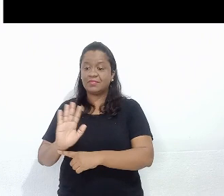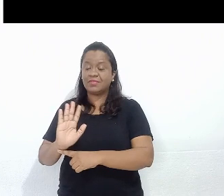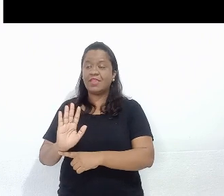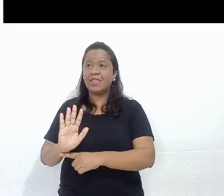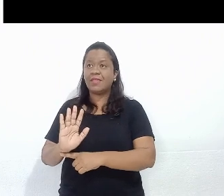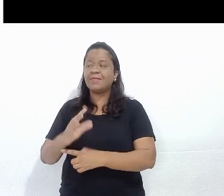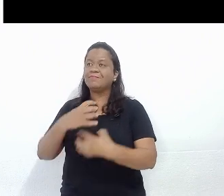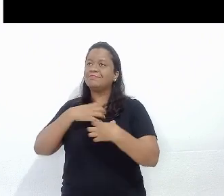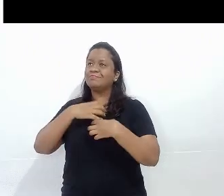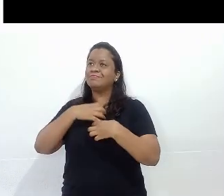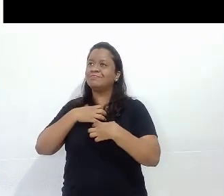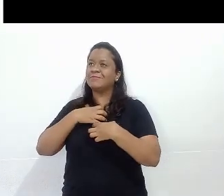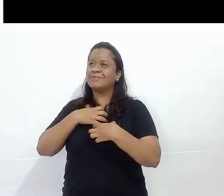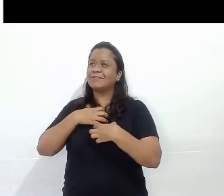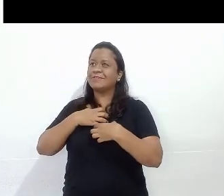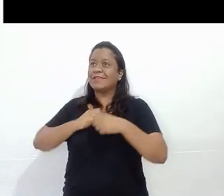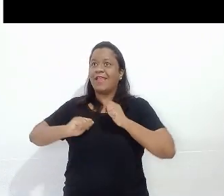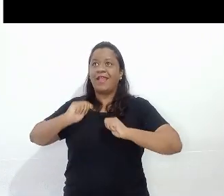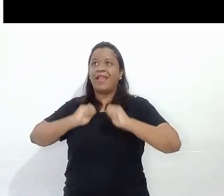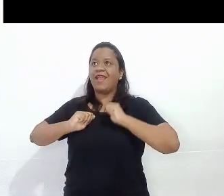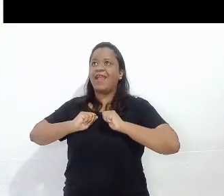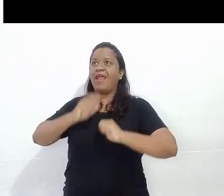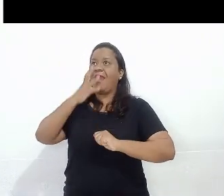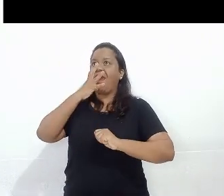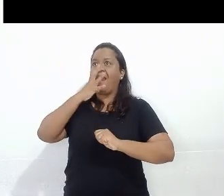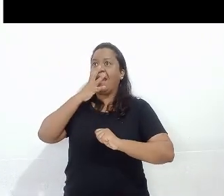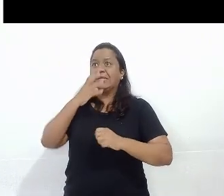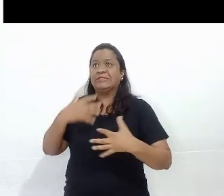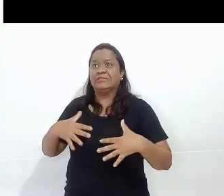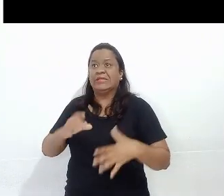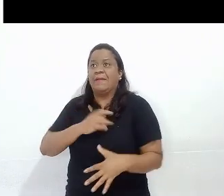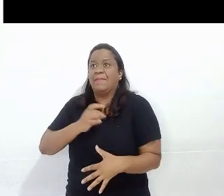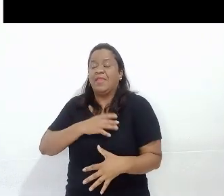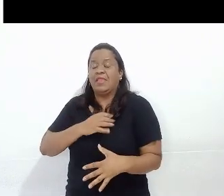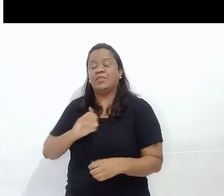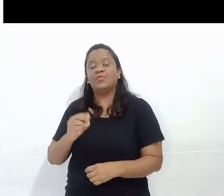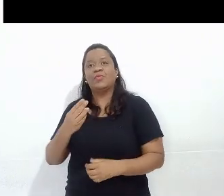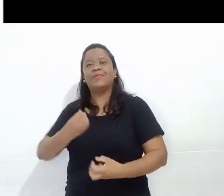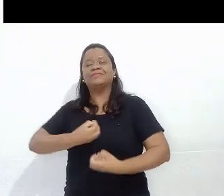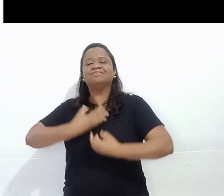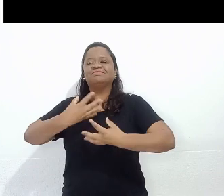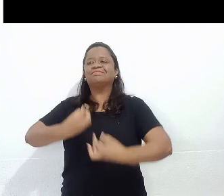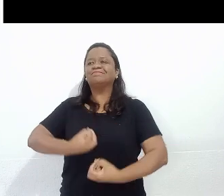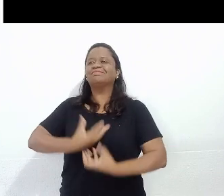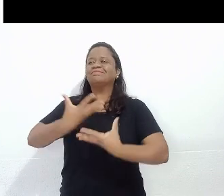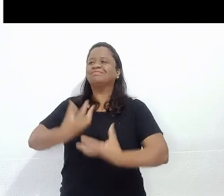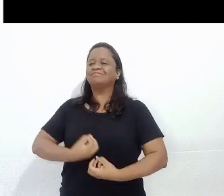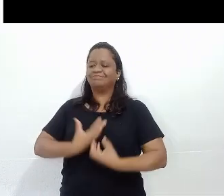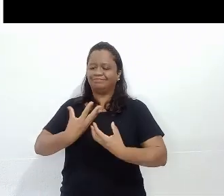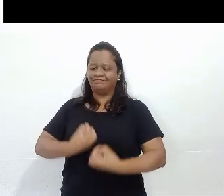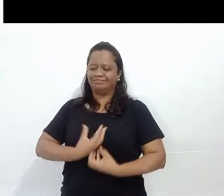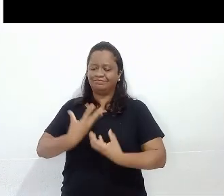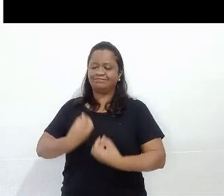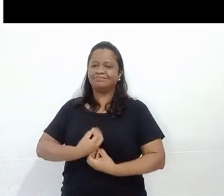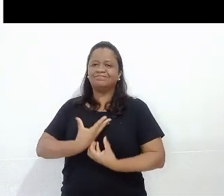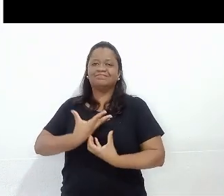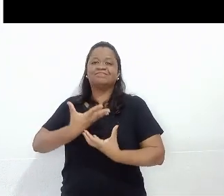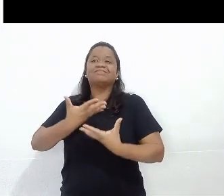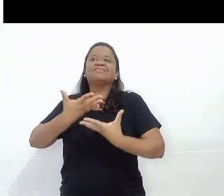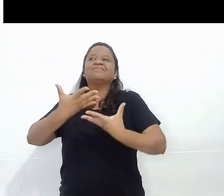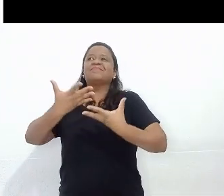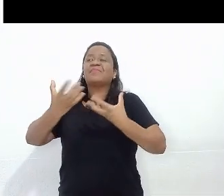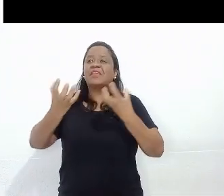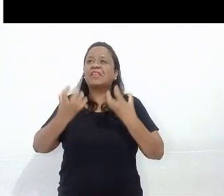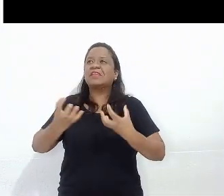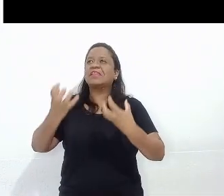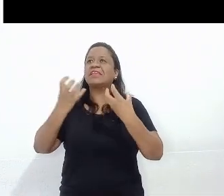acompanhar alguma coisa, uma adrenalina, né? Um terror, ou uma poesia, uma coisa. A gente está sempre buscando, né? Sentir alguma coisa quando a